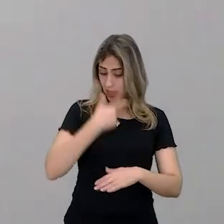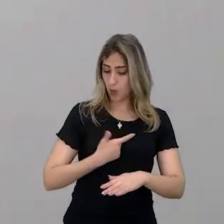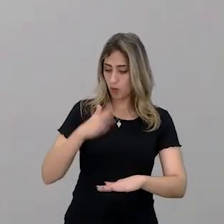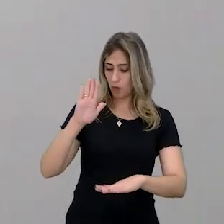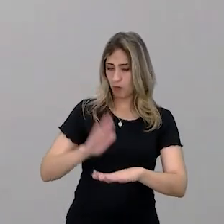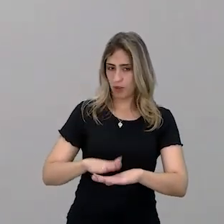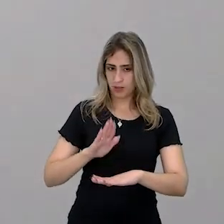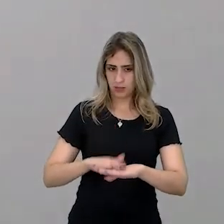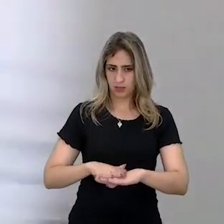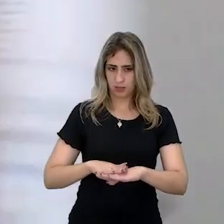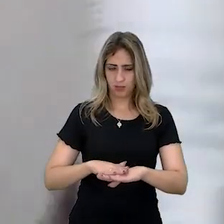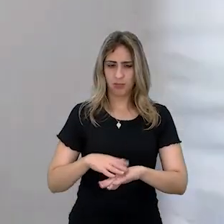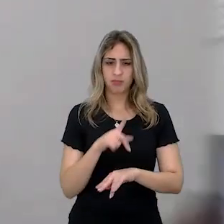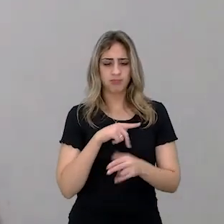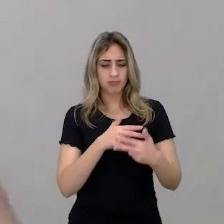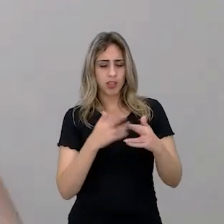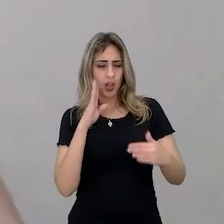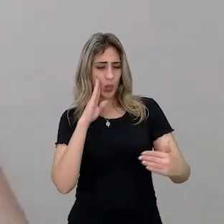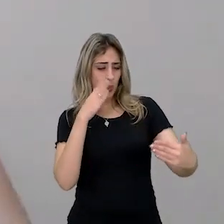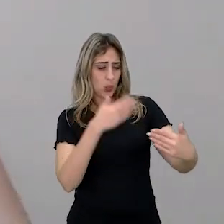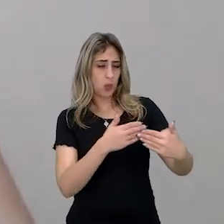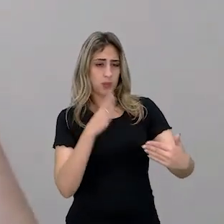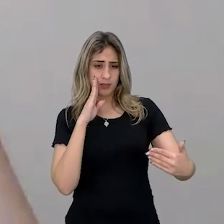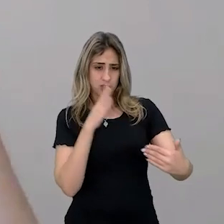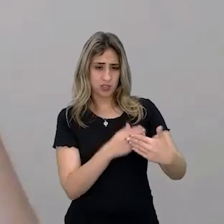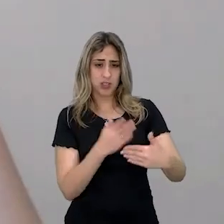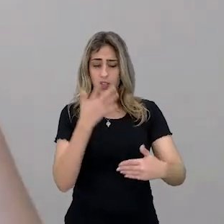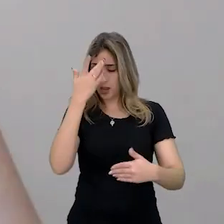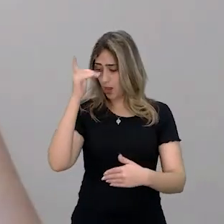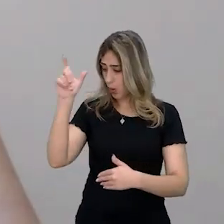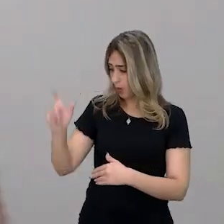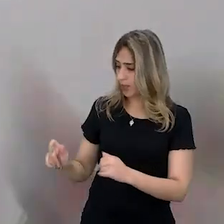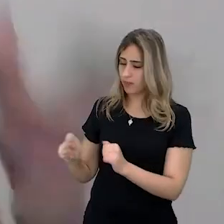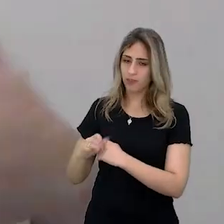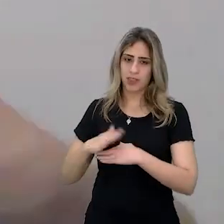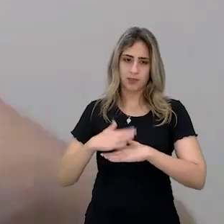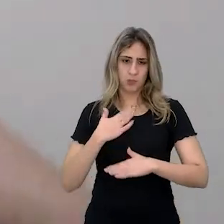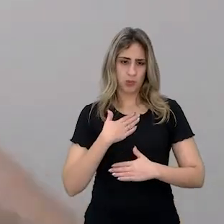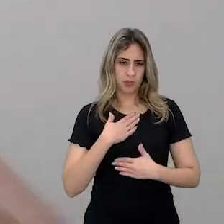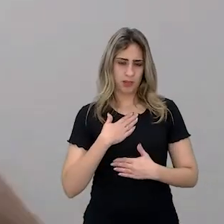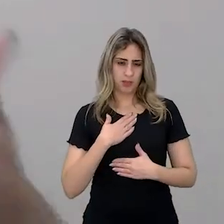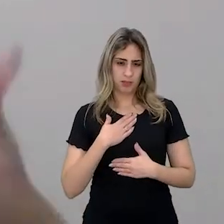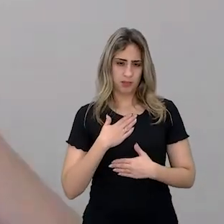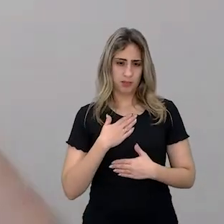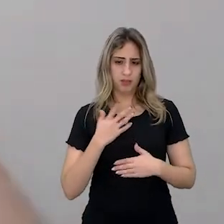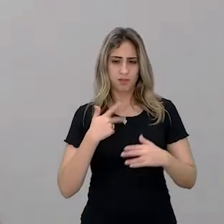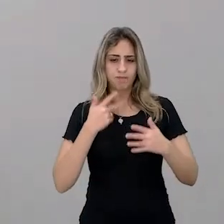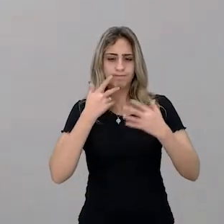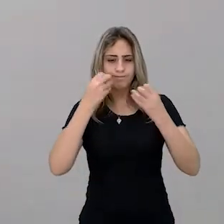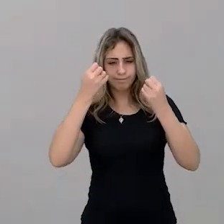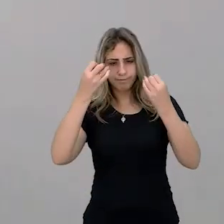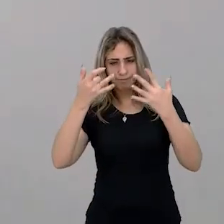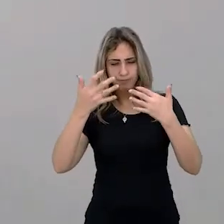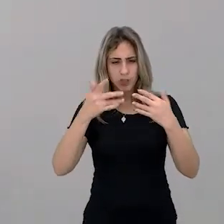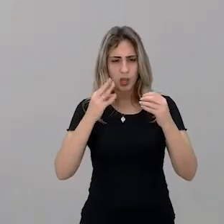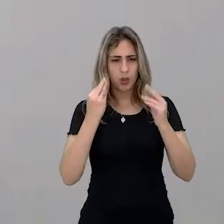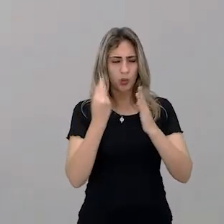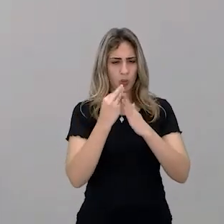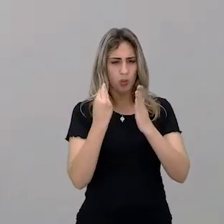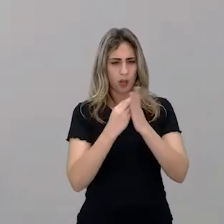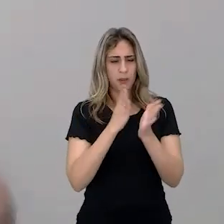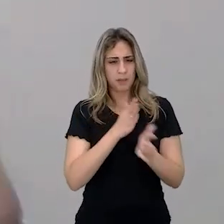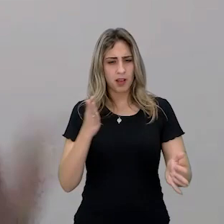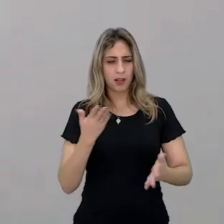fazer. Automatizar é algo fazer por mim. E aí, quando eu vou digitalizando, colocando a